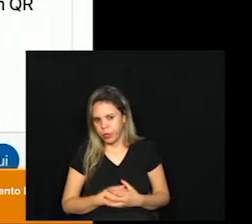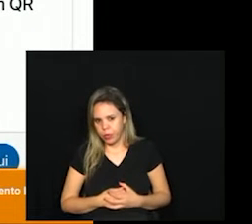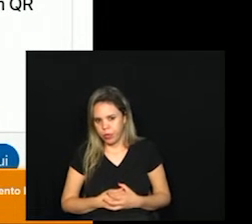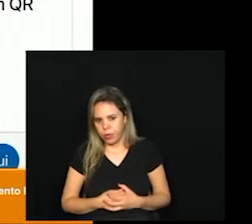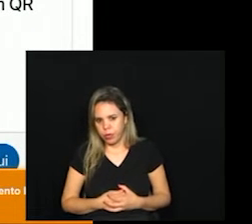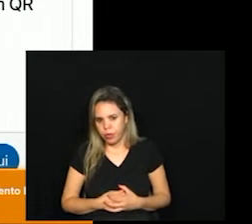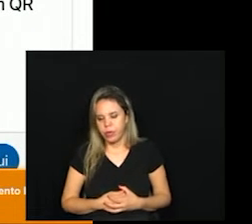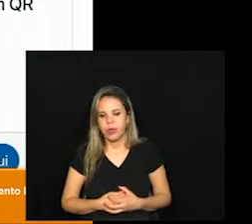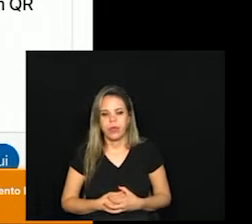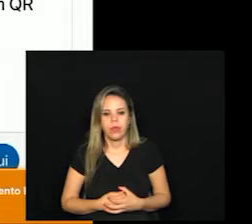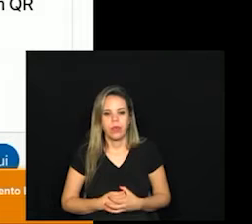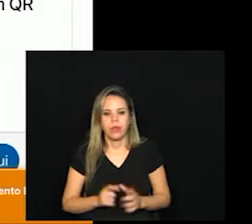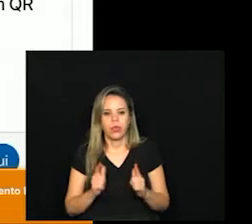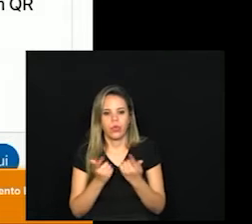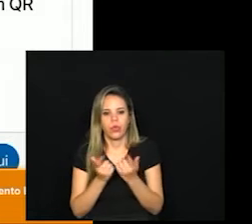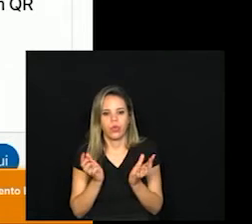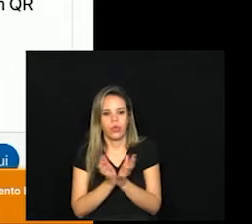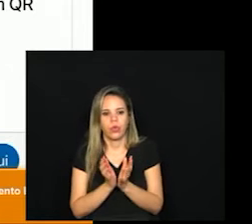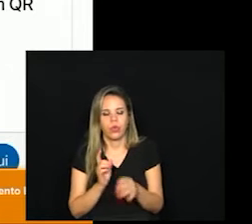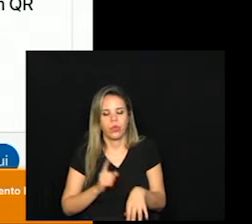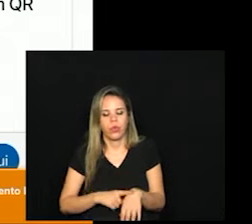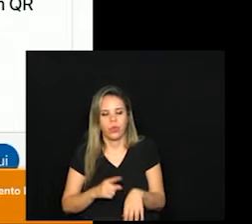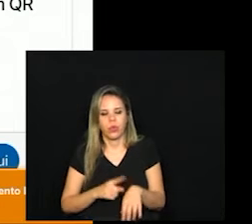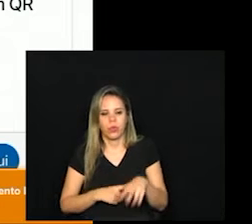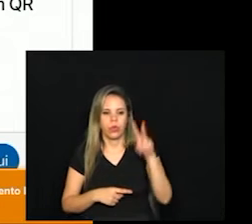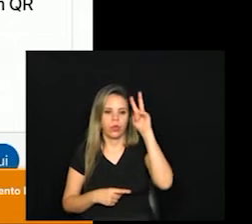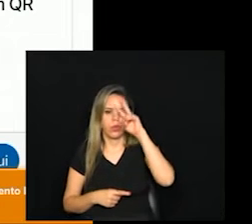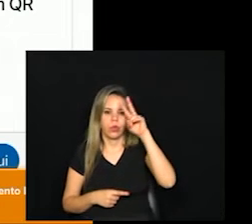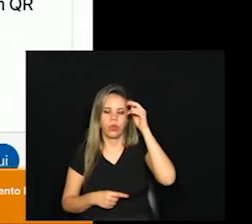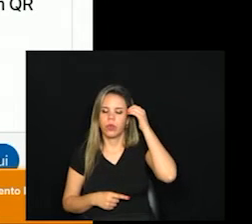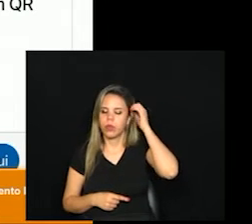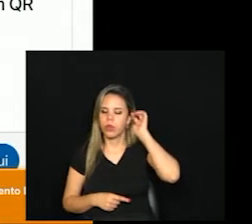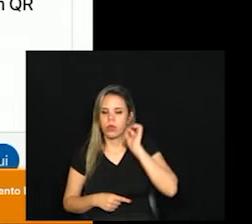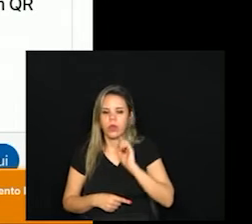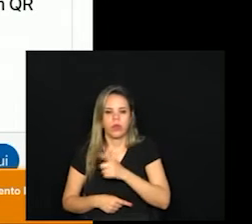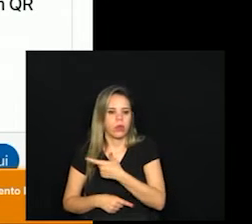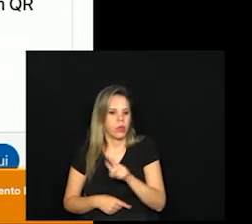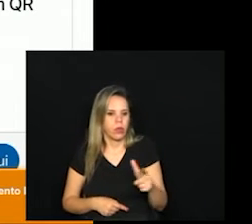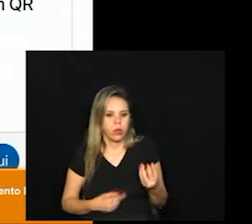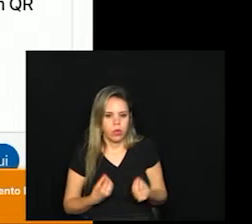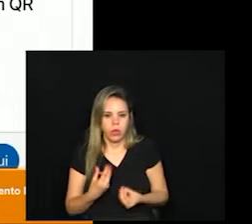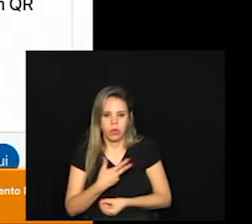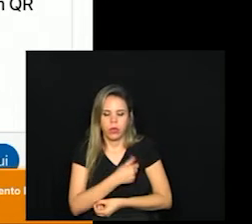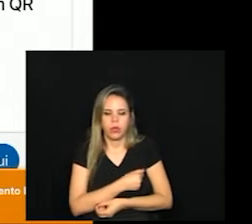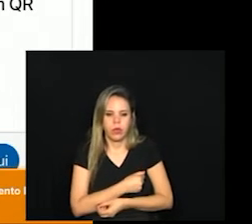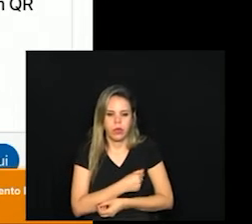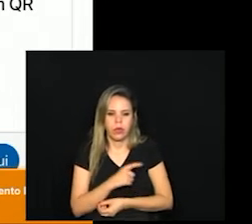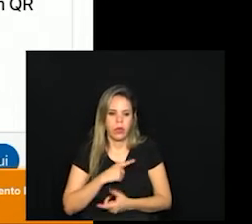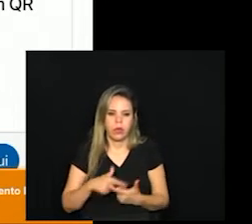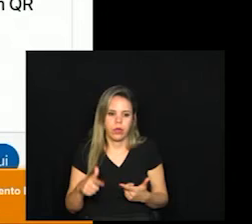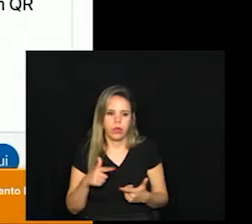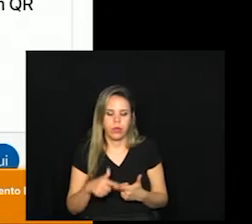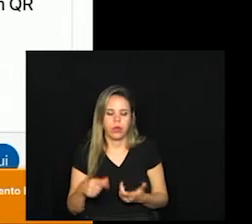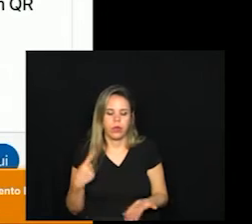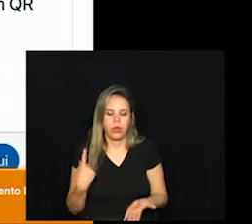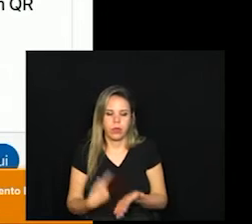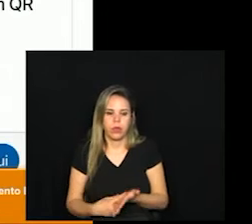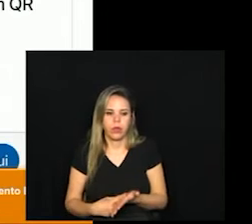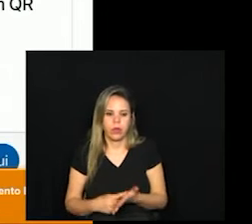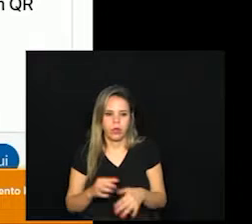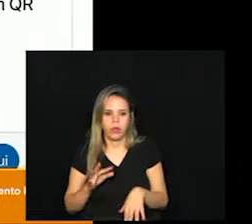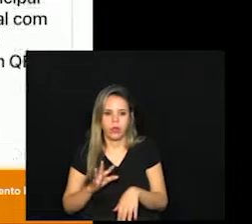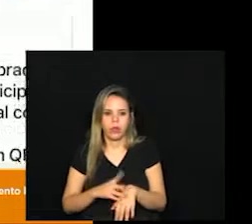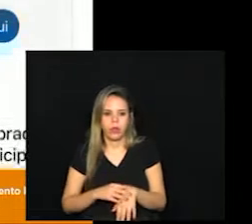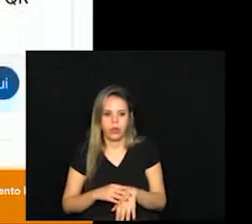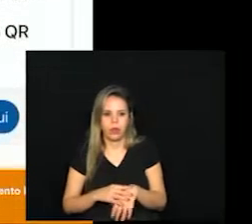Campinas. Esses são grupos do momento. Lembrando, não tem como vacinar, teve algum problema na agenda, ficou